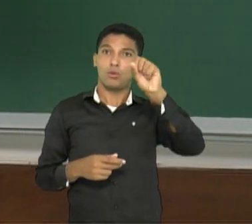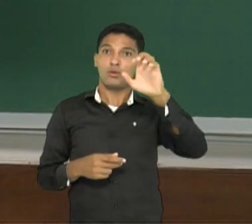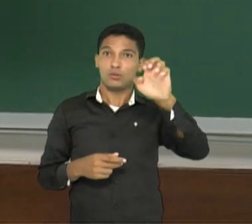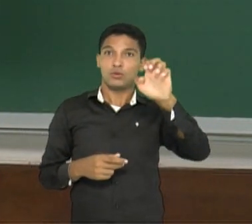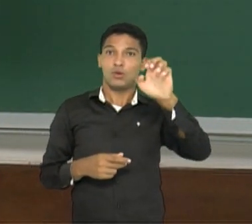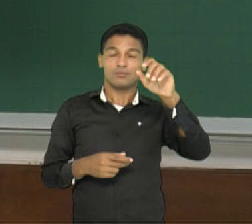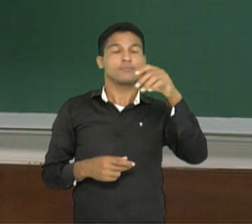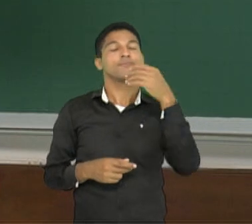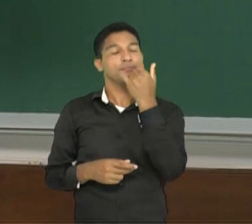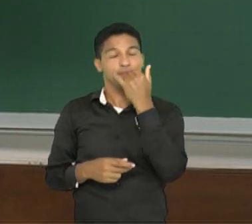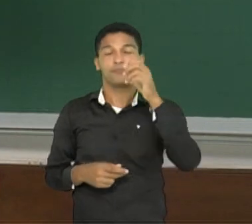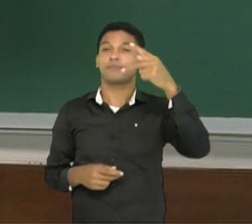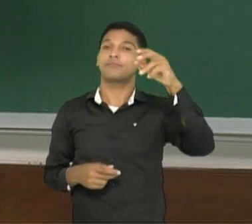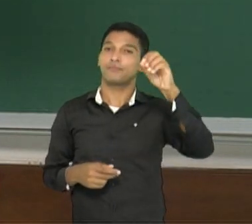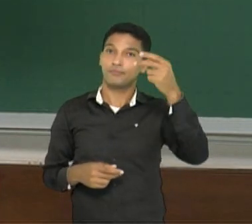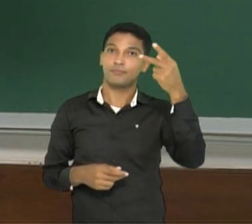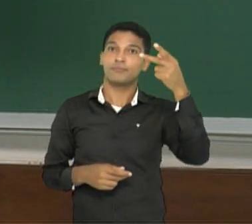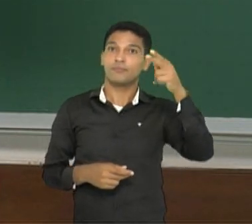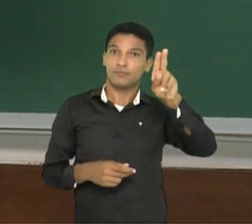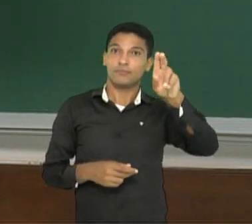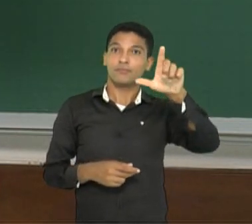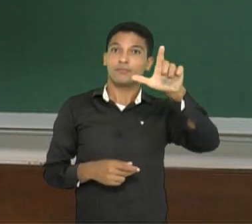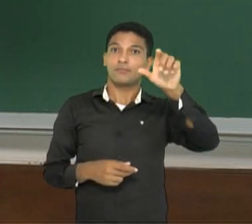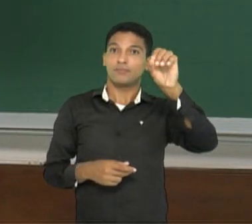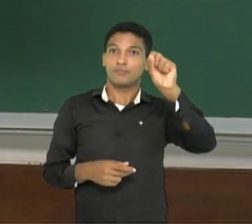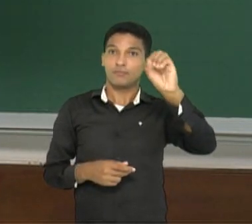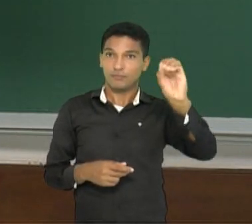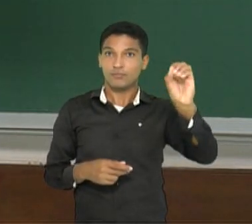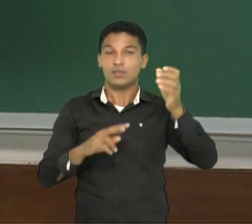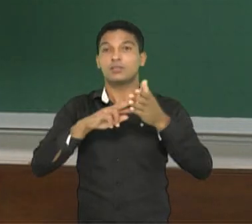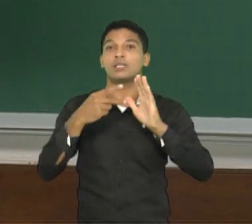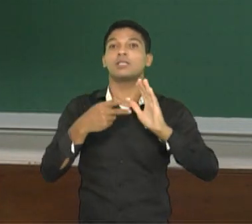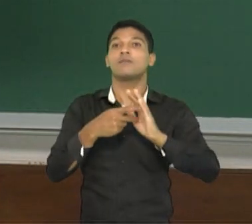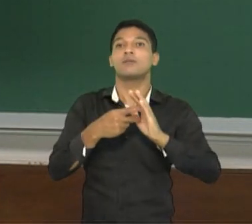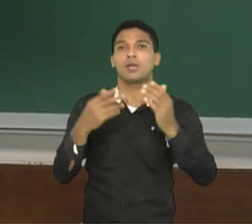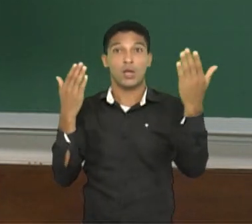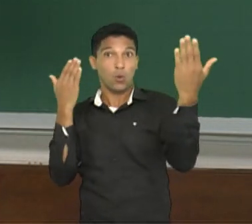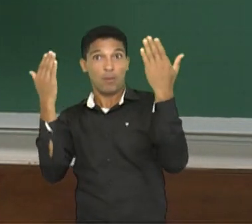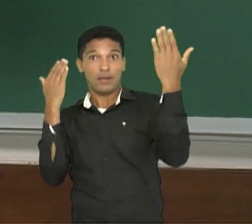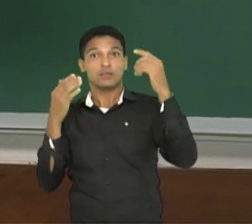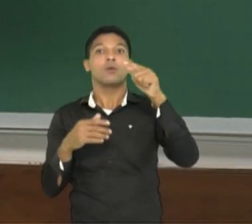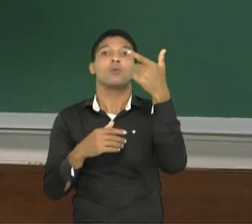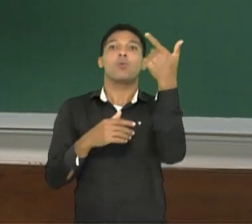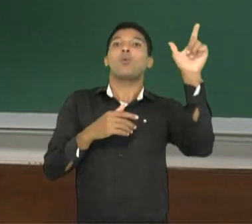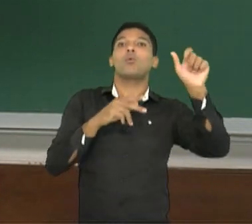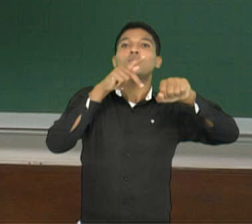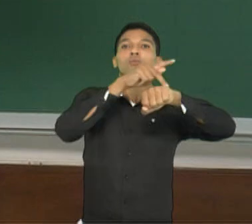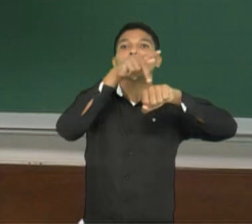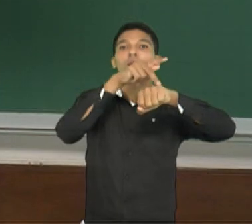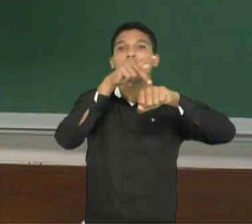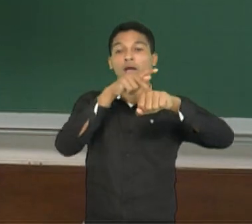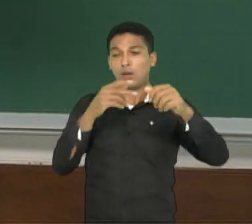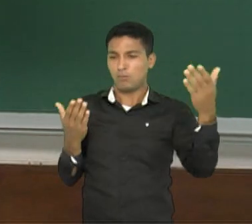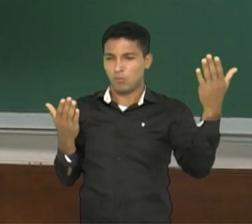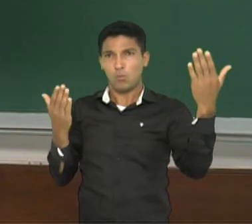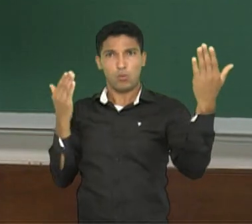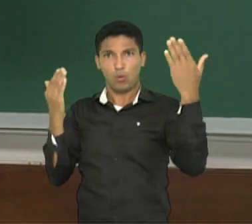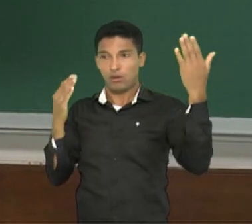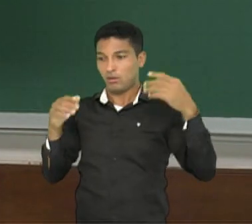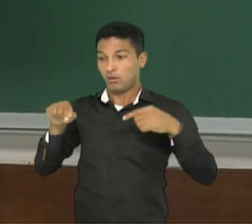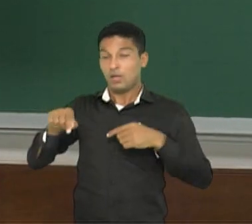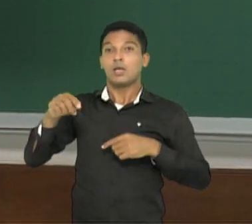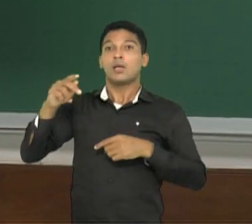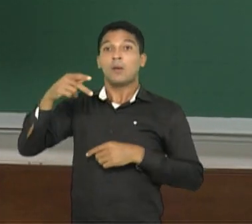daquele território, é muito elevado comparado com outros do mundo, certo? Então, o Brasil está em quinto ali